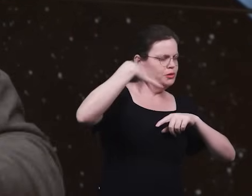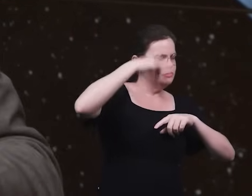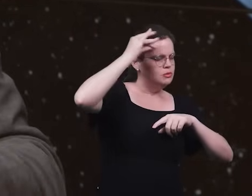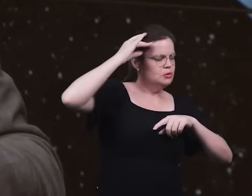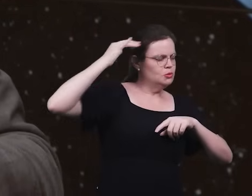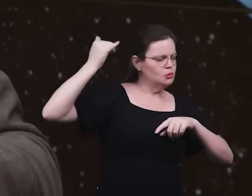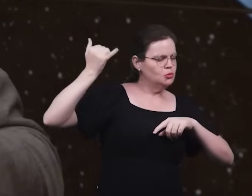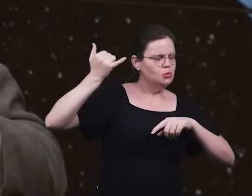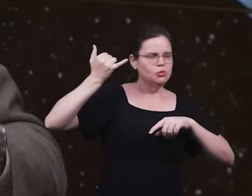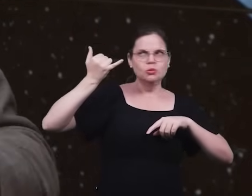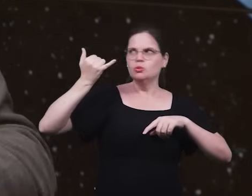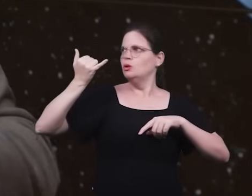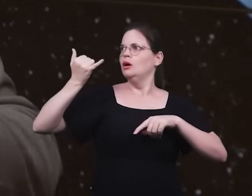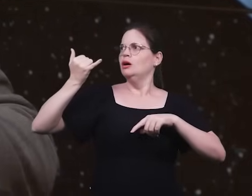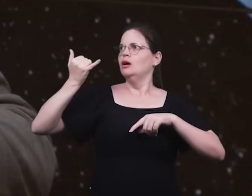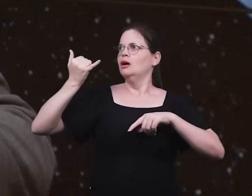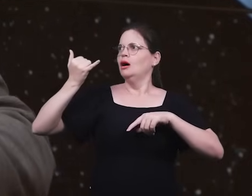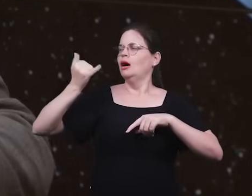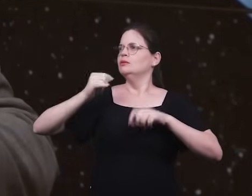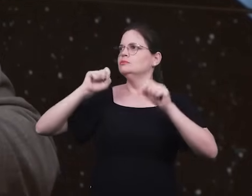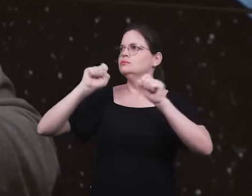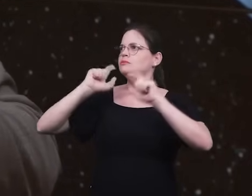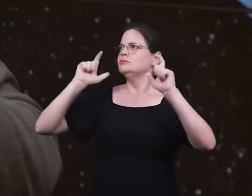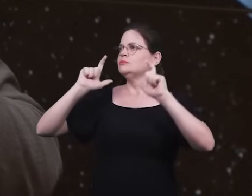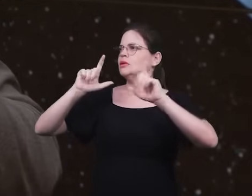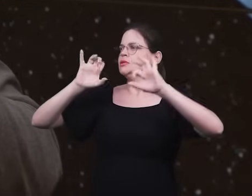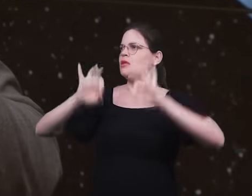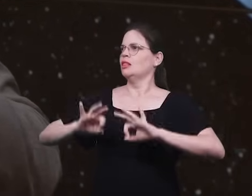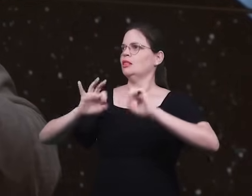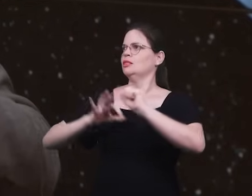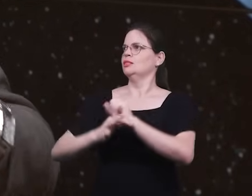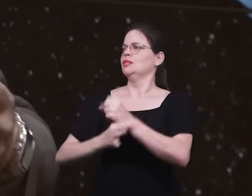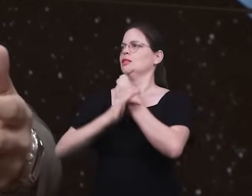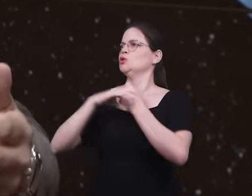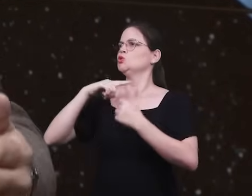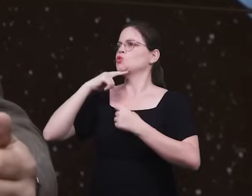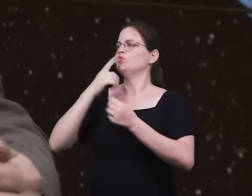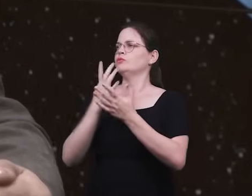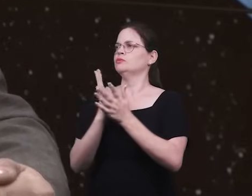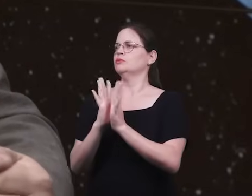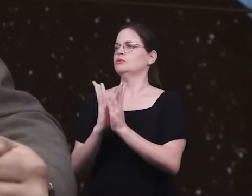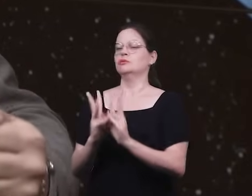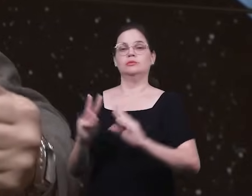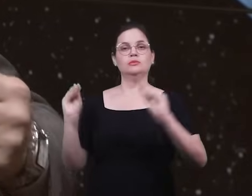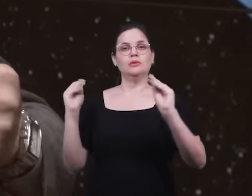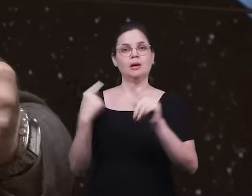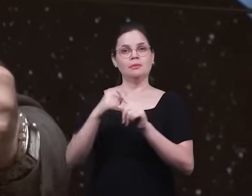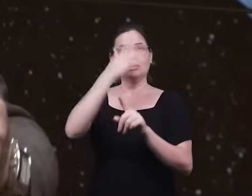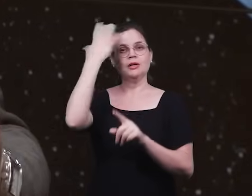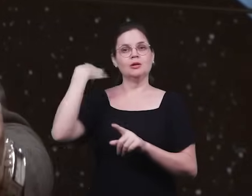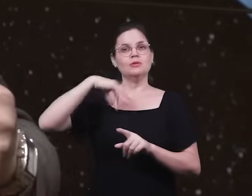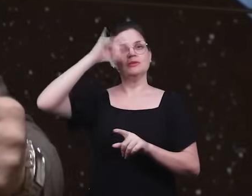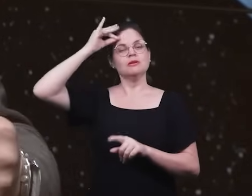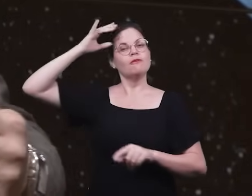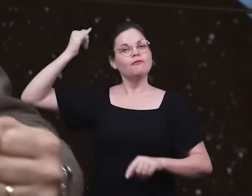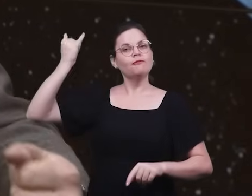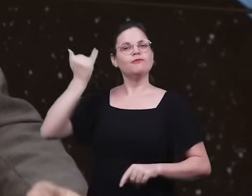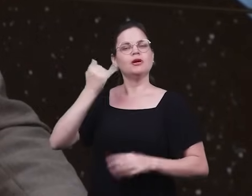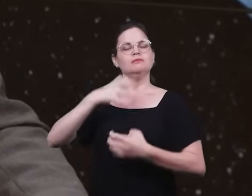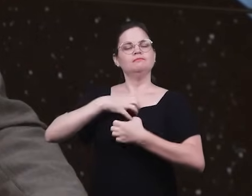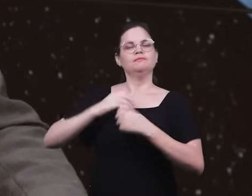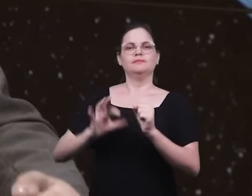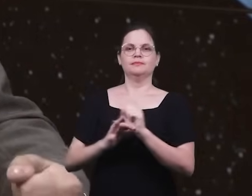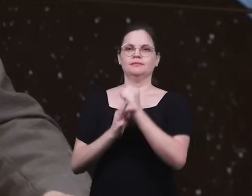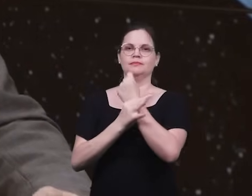confusão Ela traz segurança Certeza então quando nós ouvimos a voz do espírito Nós estamos Seguros porque é a